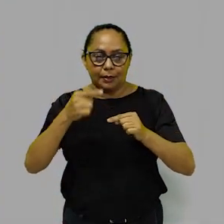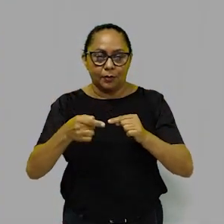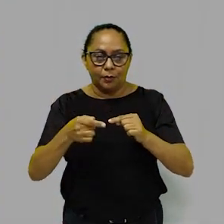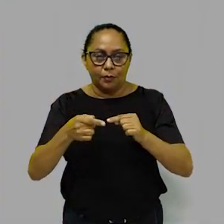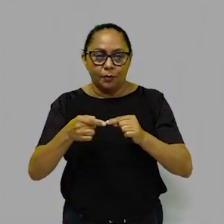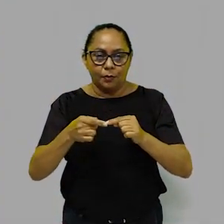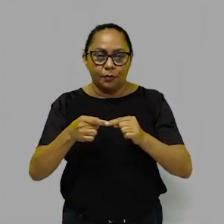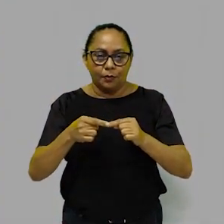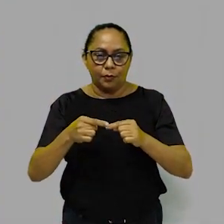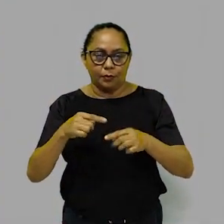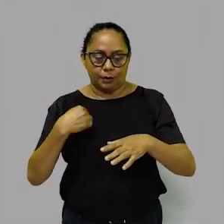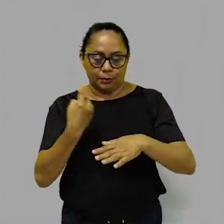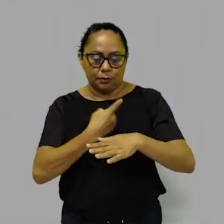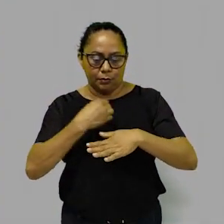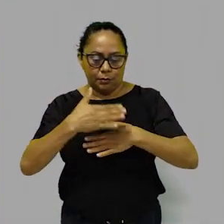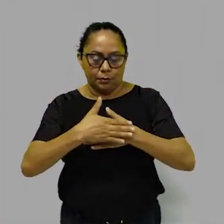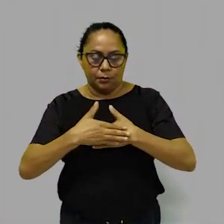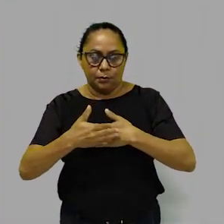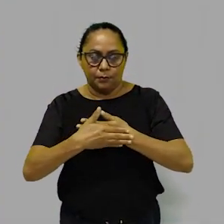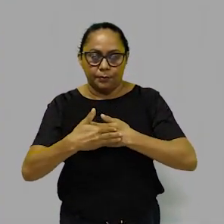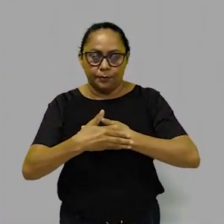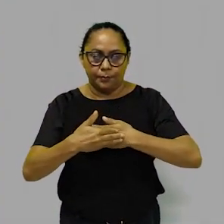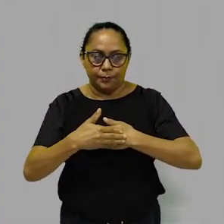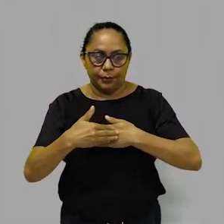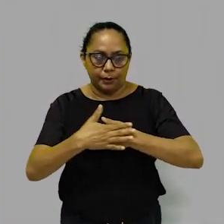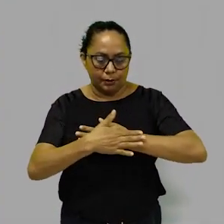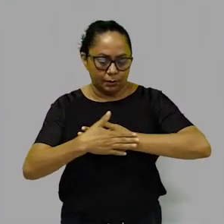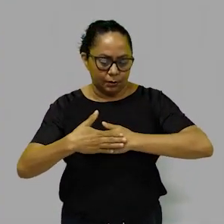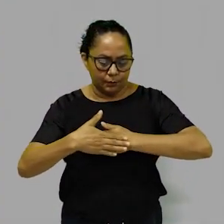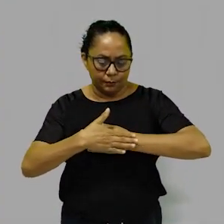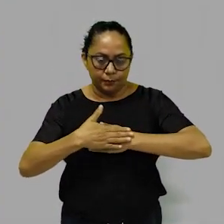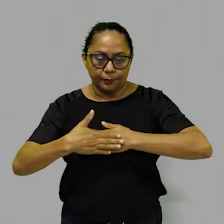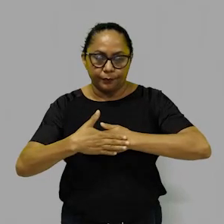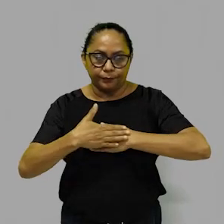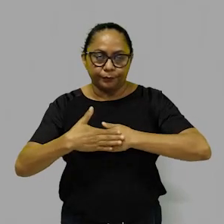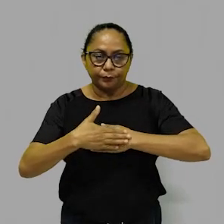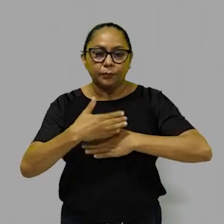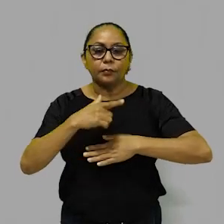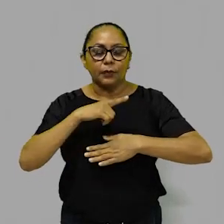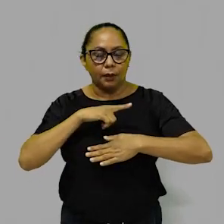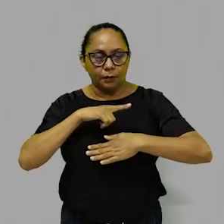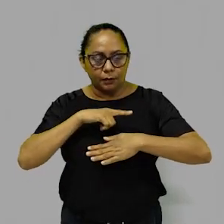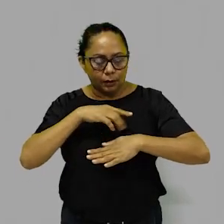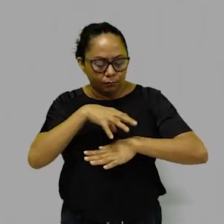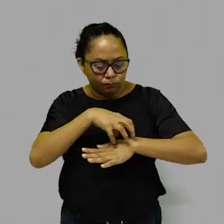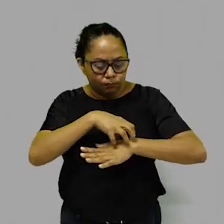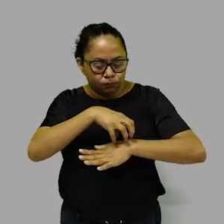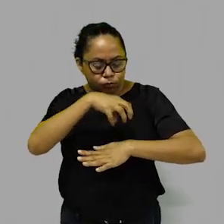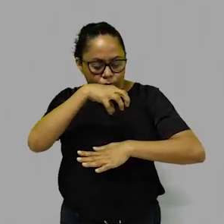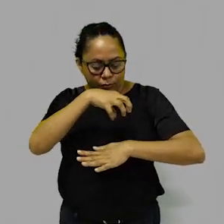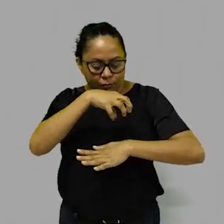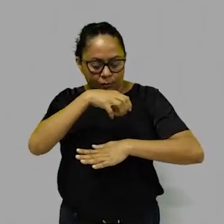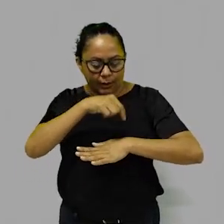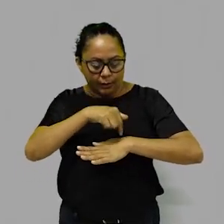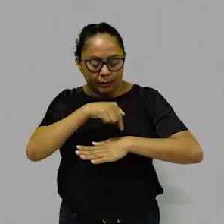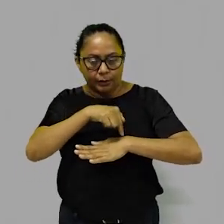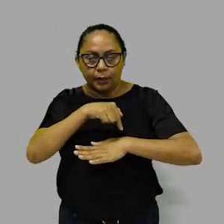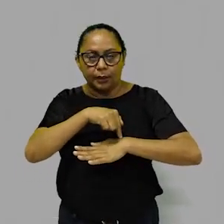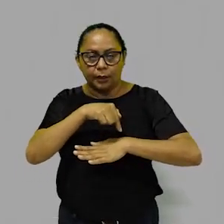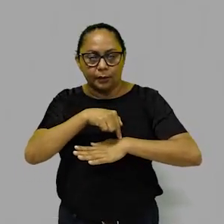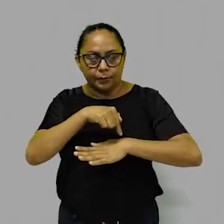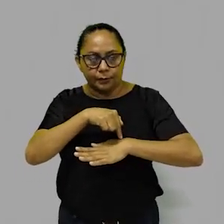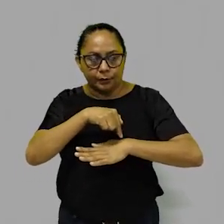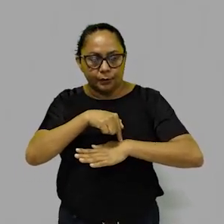pele, certo? Aqui nessa parte superficial nós temos uma lesão ocorrendo. E nesta lesão o cara